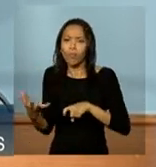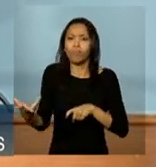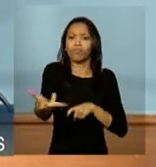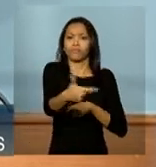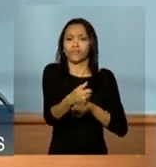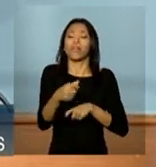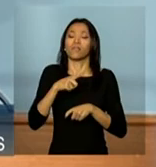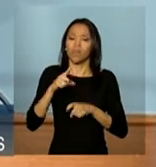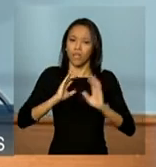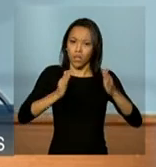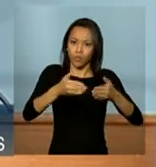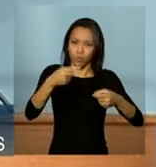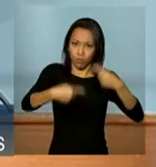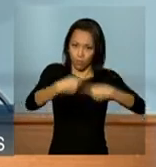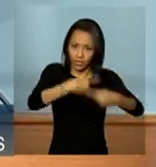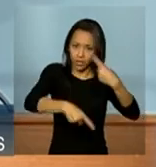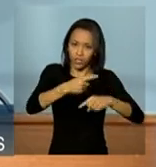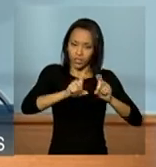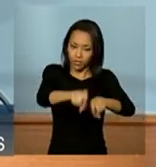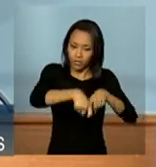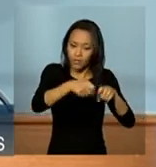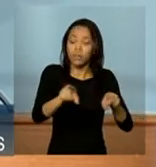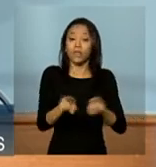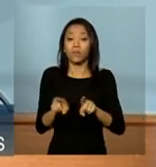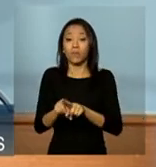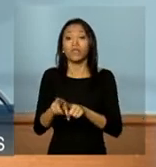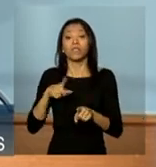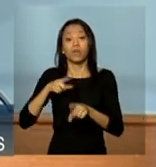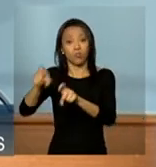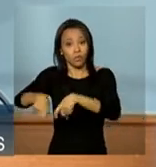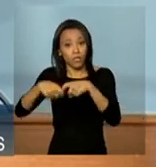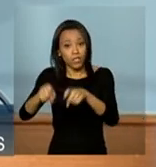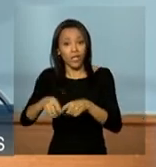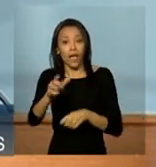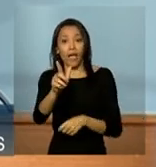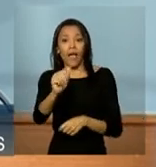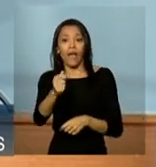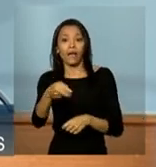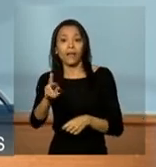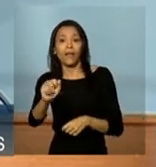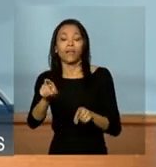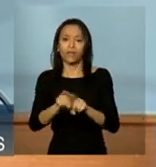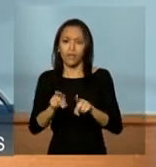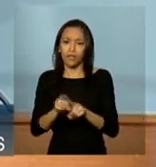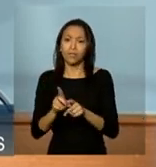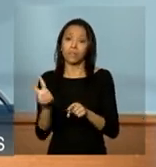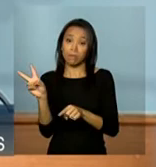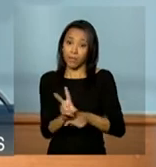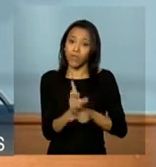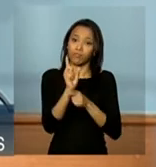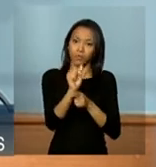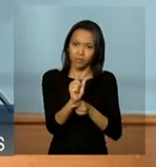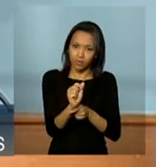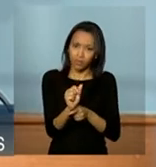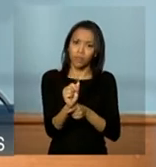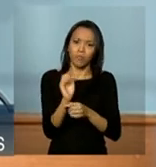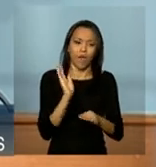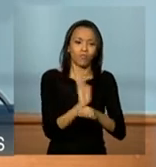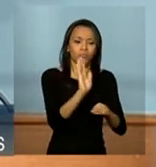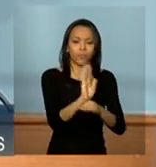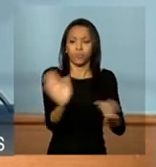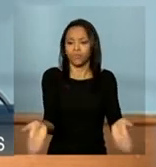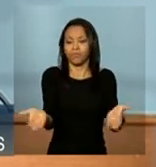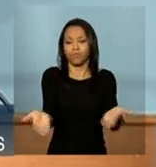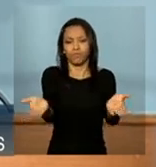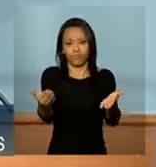temos política agrícola, temos política agrária, temos crédito, 157 bilhões em crédito que a presidenta liberou